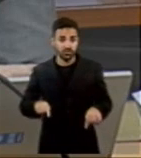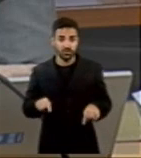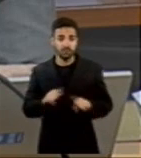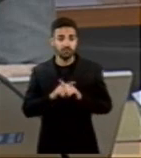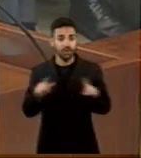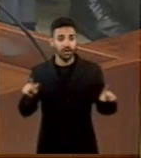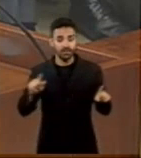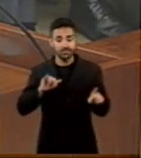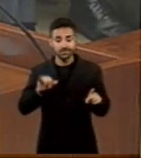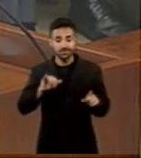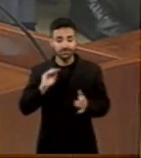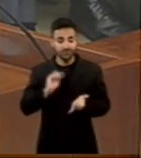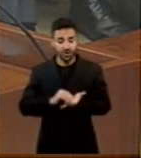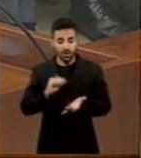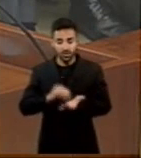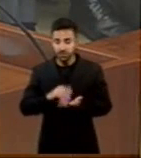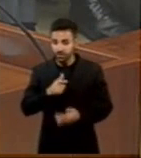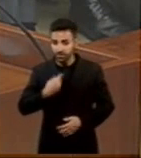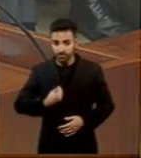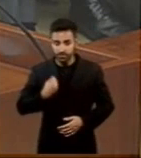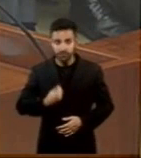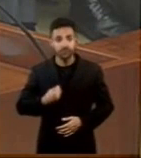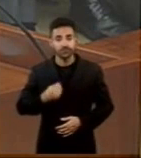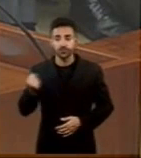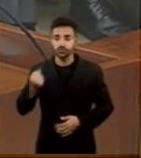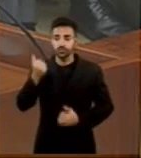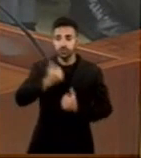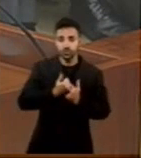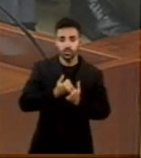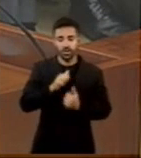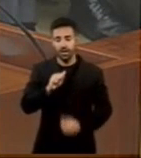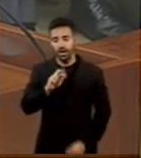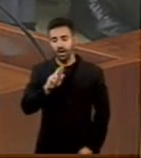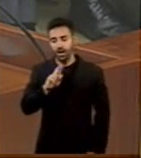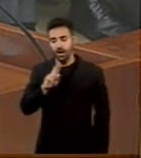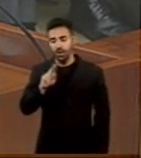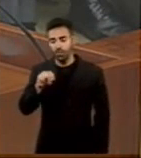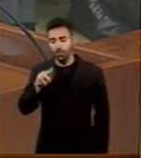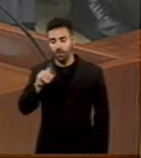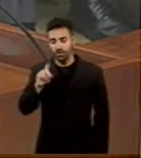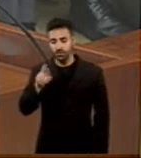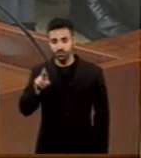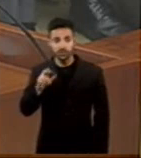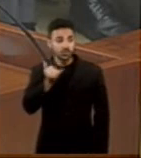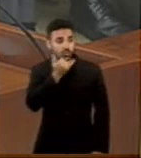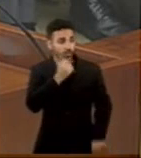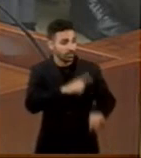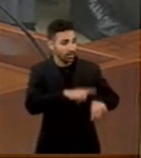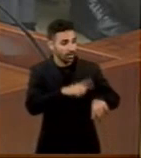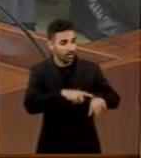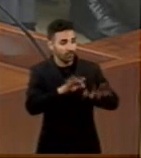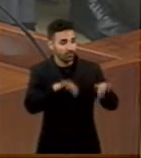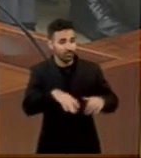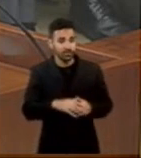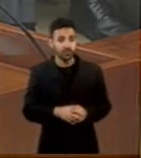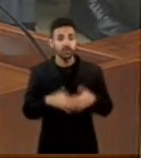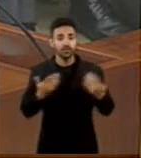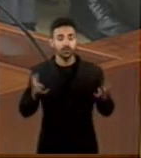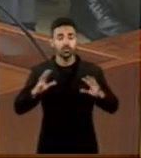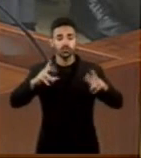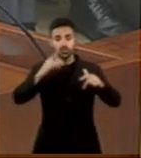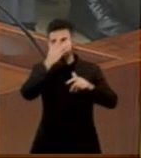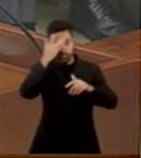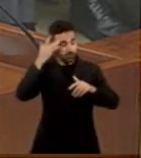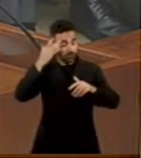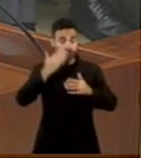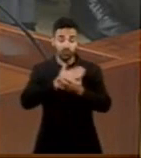falta desses trabalhadores, eles usavam os arrumadores. O tempo, doutor Mário. Os arrumadores. Então, todos esses trabalhadores passaram para o órgão